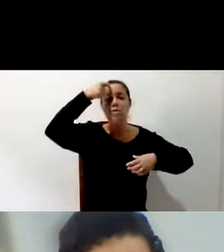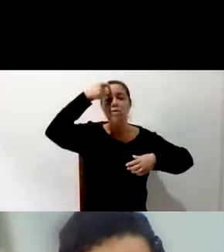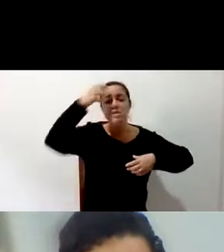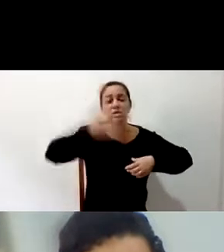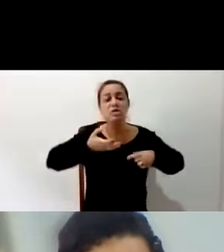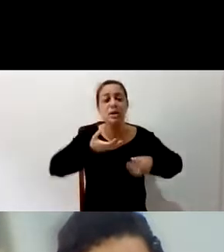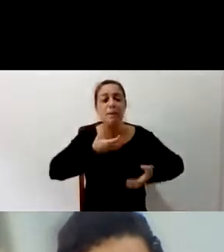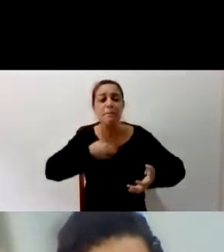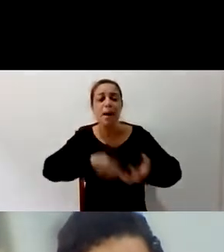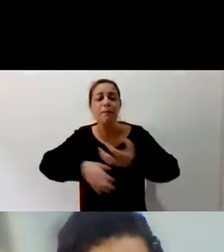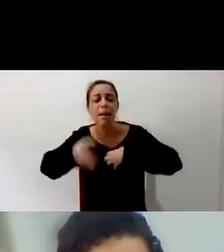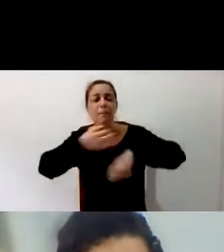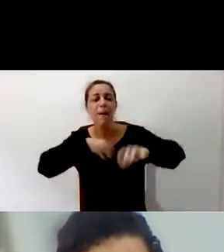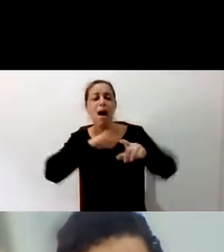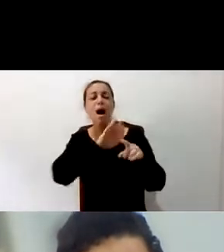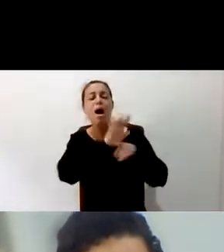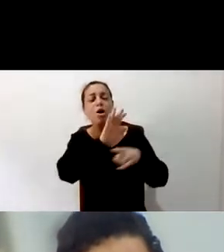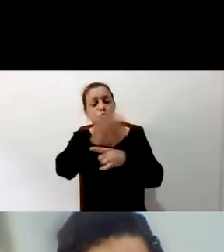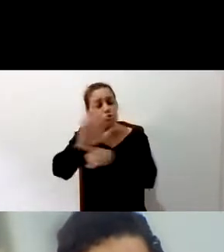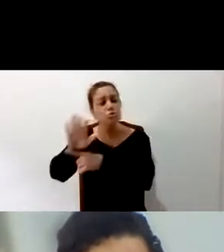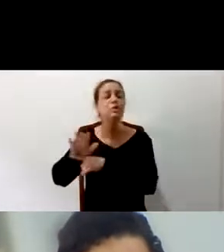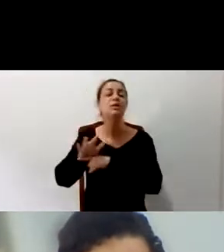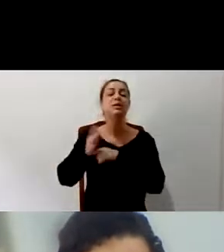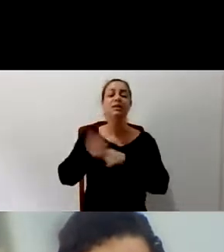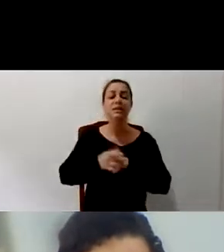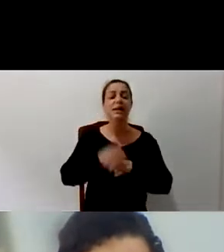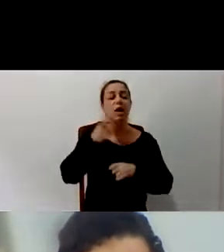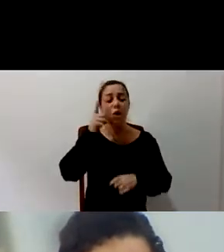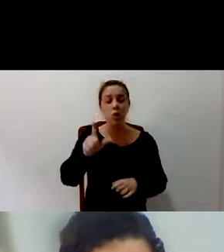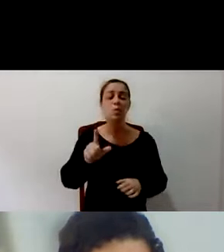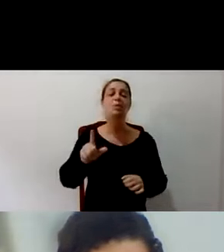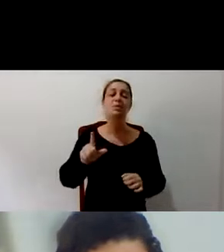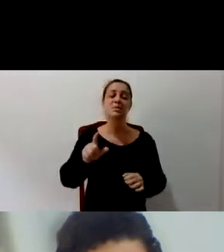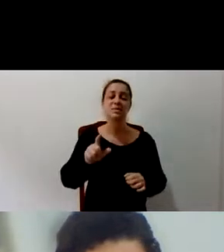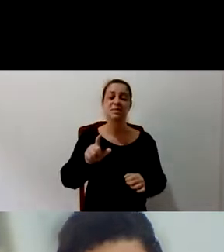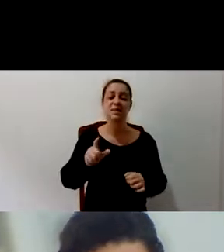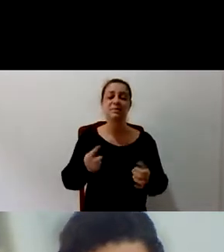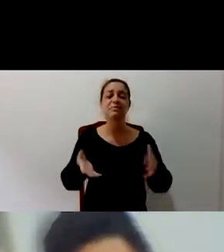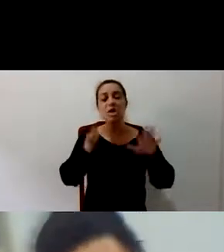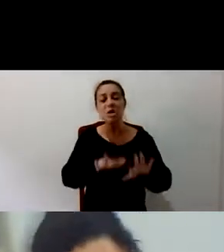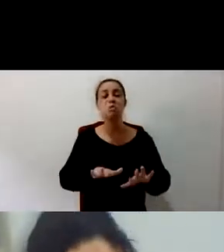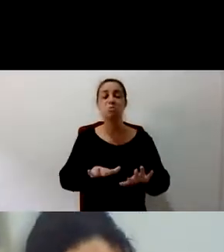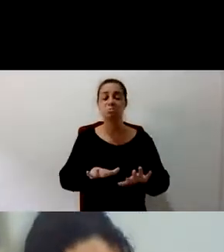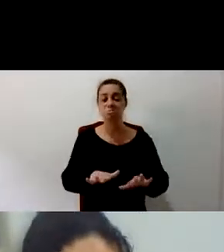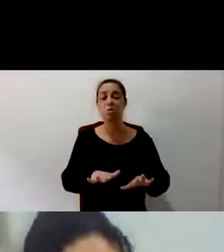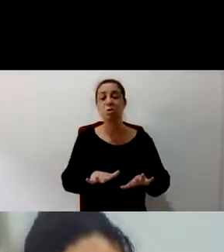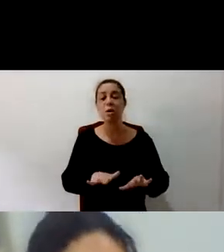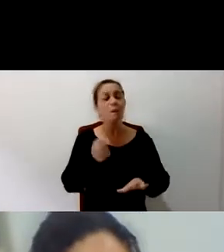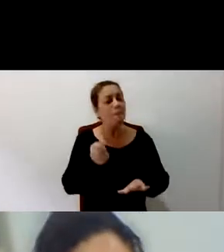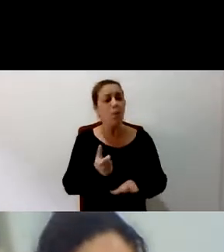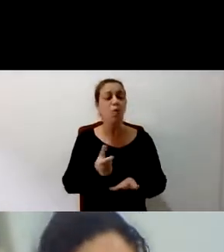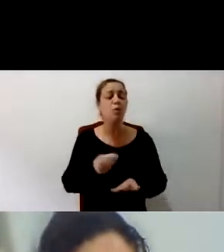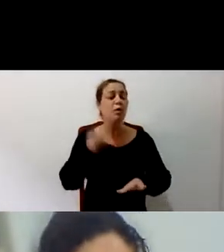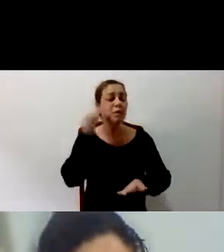fazer, de repente, pouco que ela vai fazer, ela já vai estar incluindo, né? Já vai estar tornando o